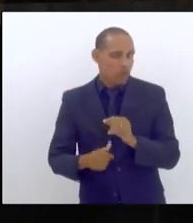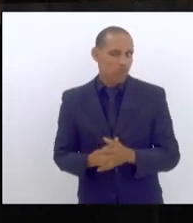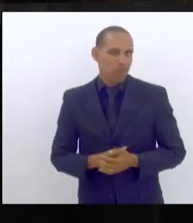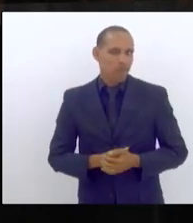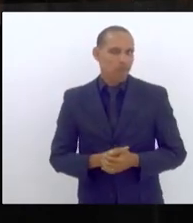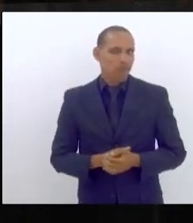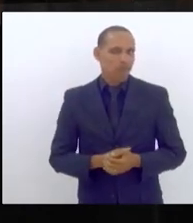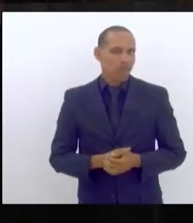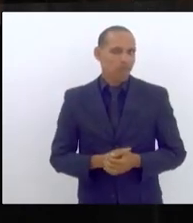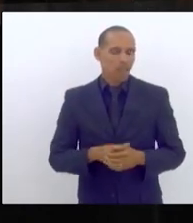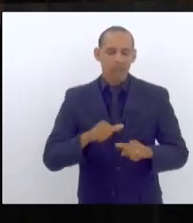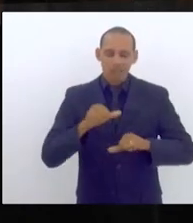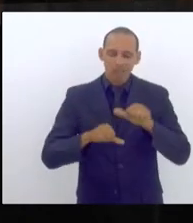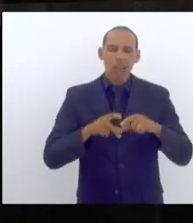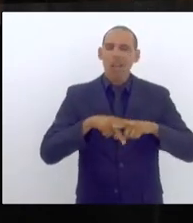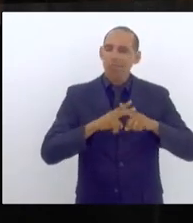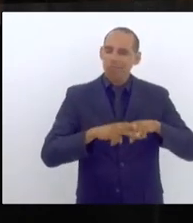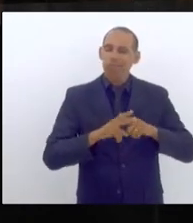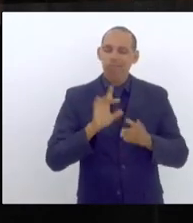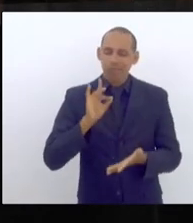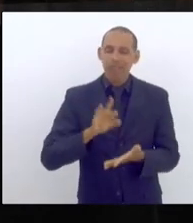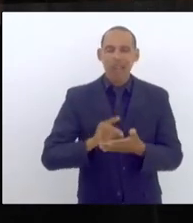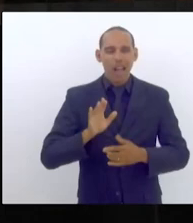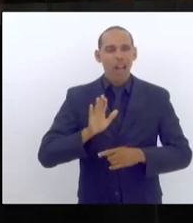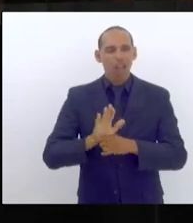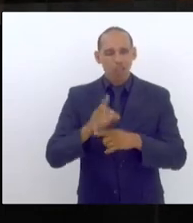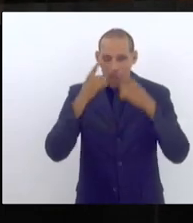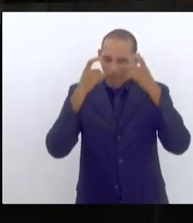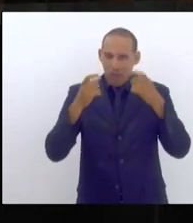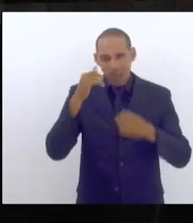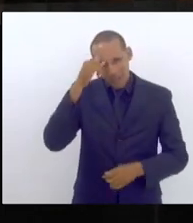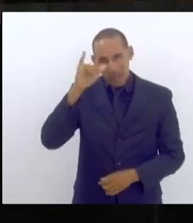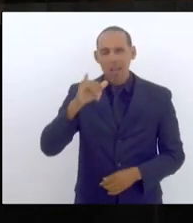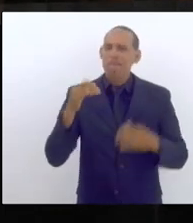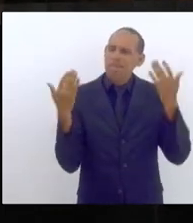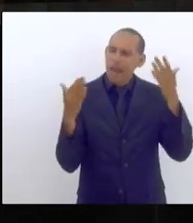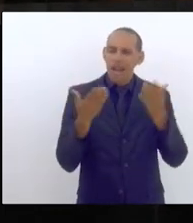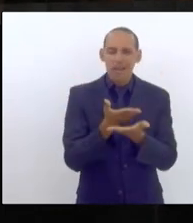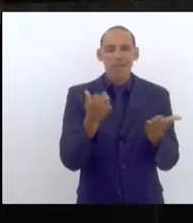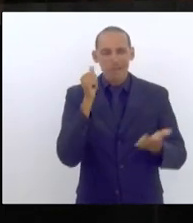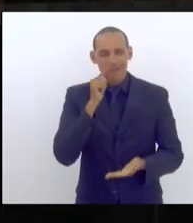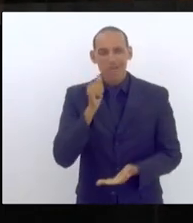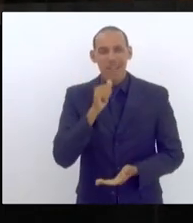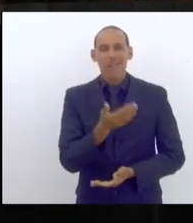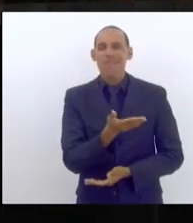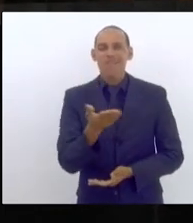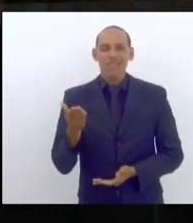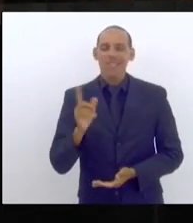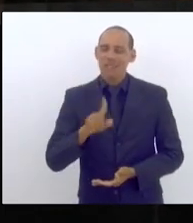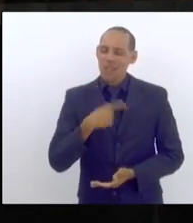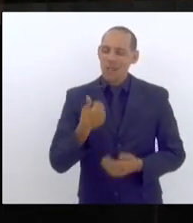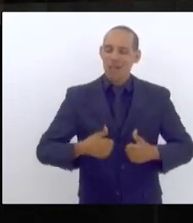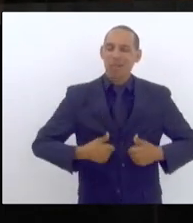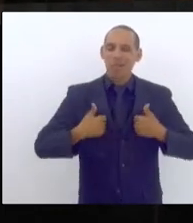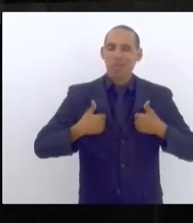que ele vire um instrumento efetivo de prevenção da violência. Parabéns, mulheres, vocês são nosso orgulho.